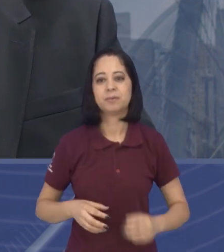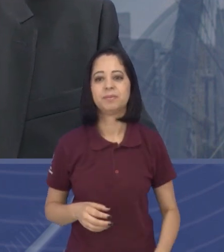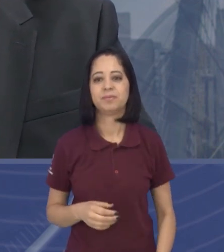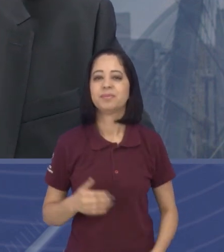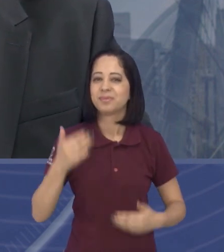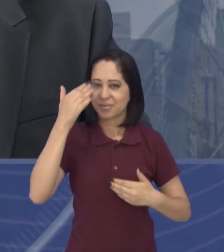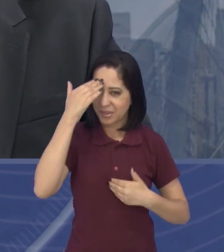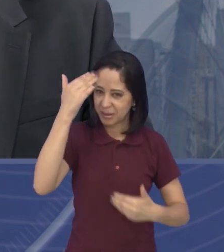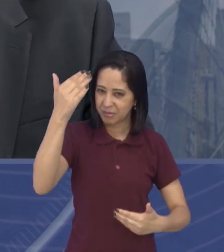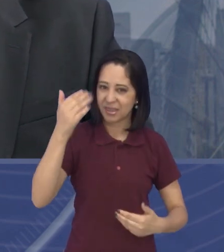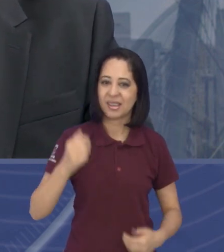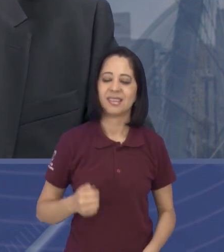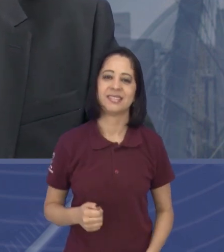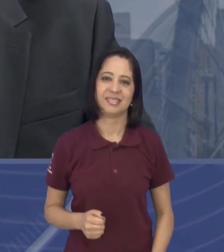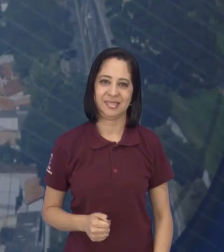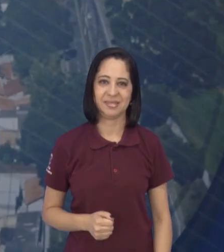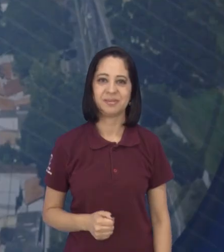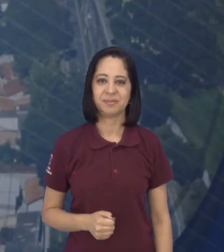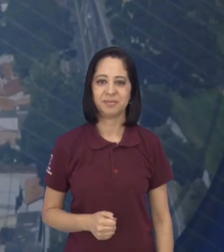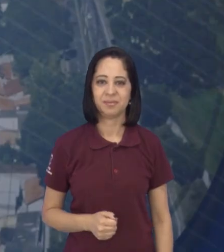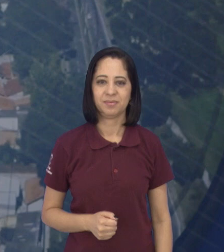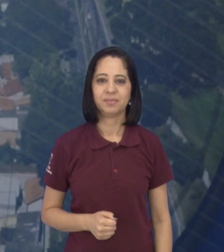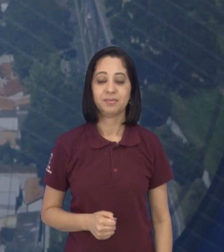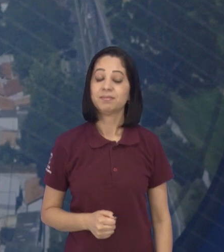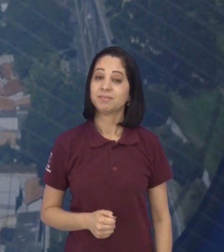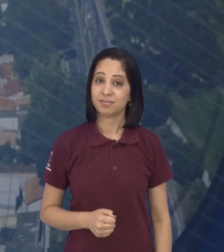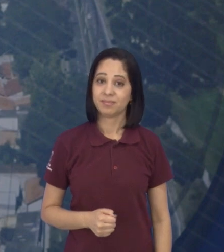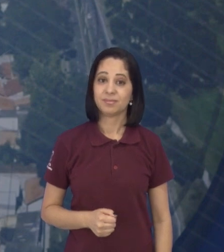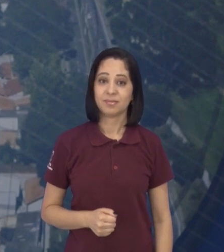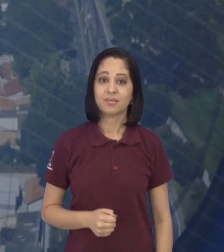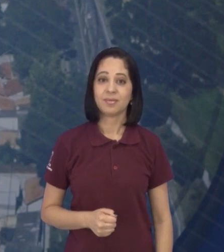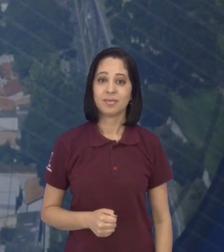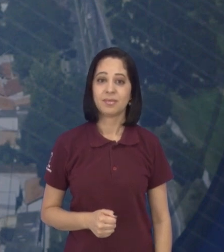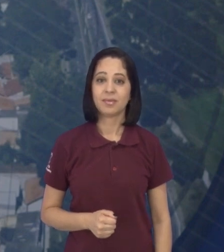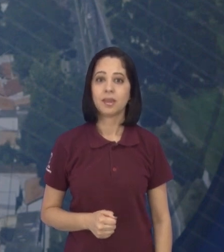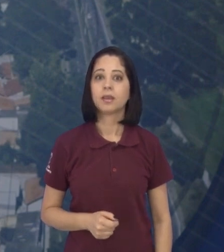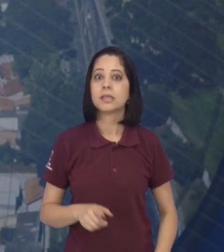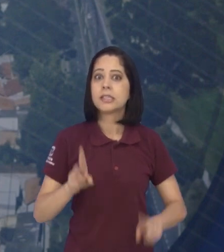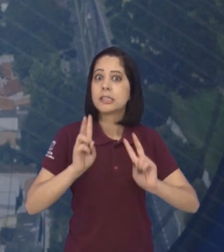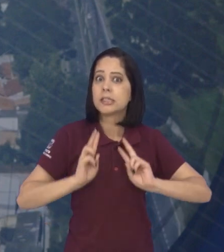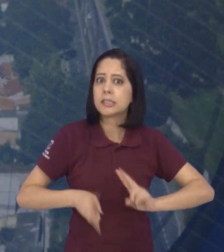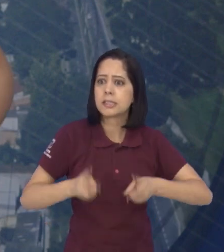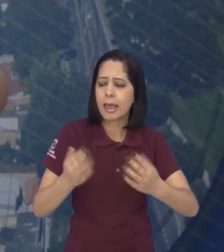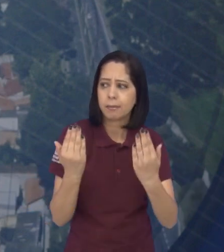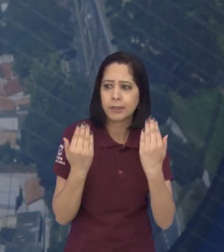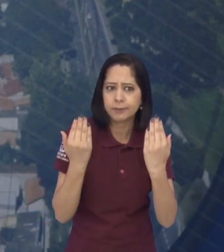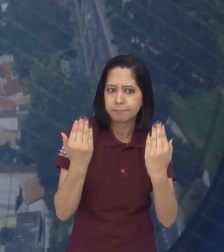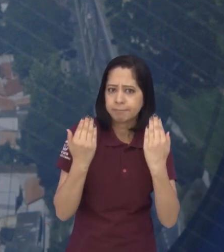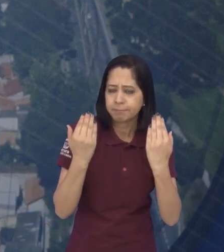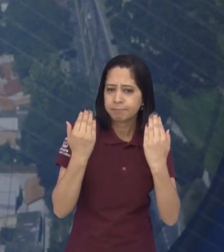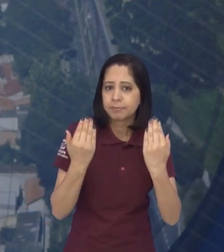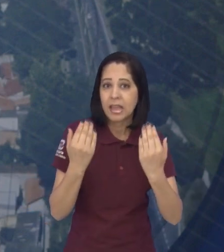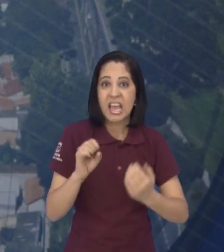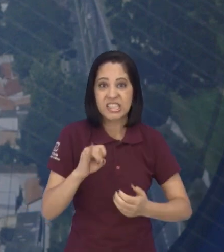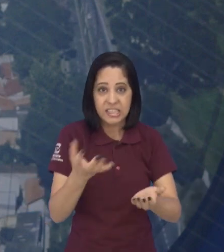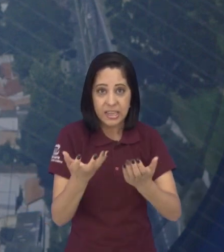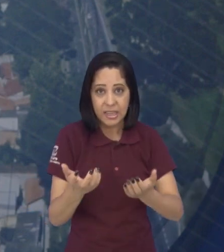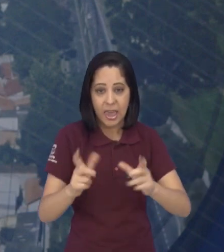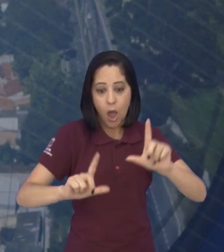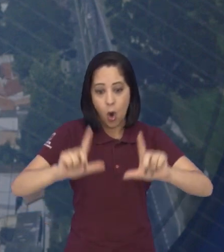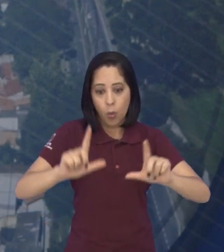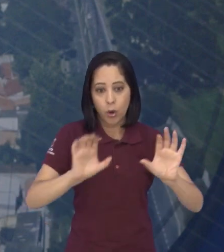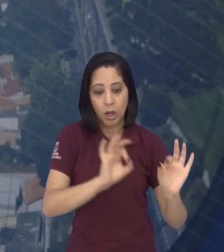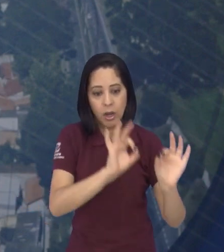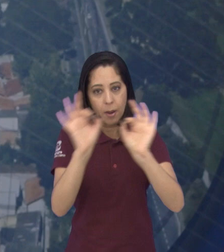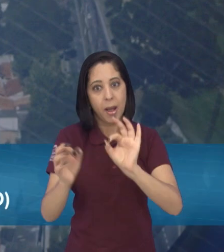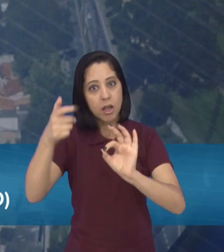que agradeço. Muito obrigado. É isso, gente. Então, desconfie sempre. Para você rever este programa na íntegra,